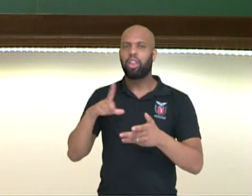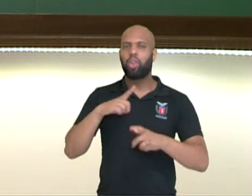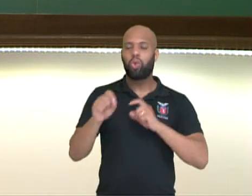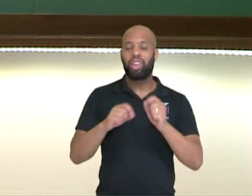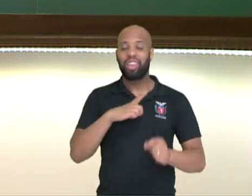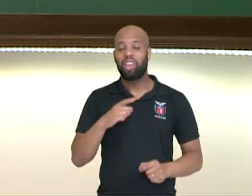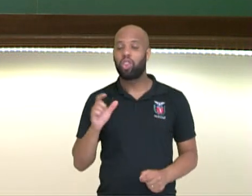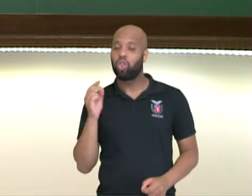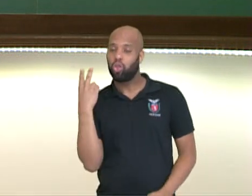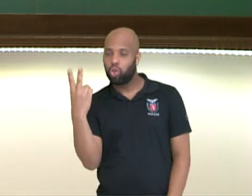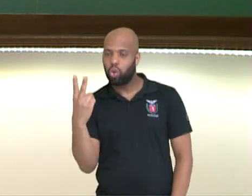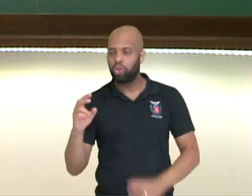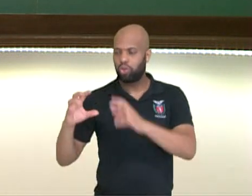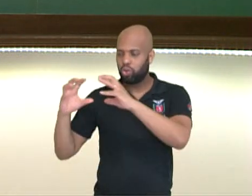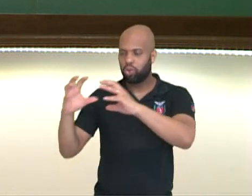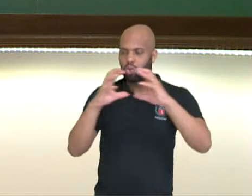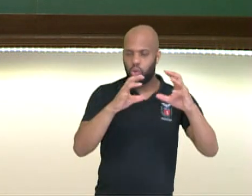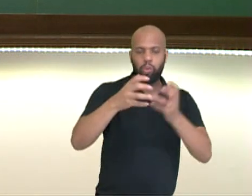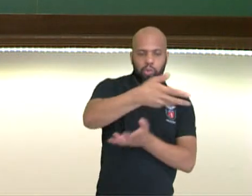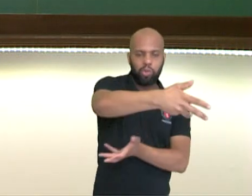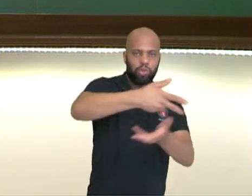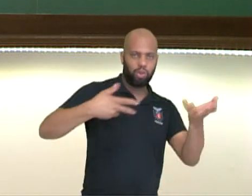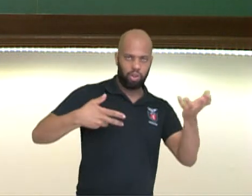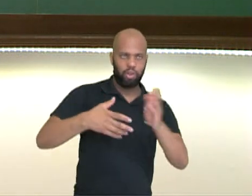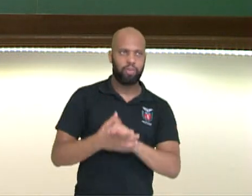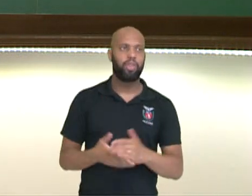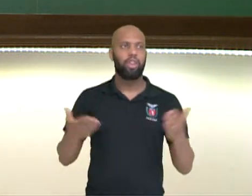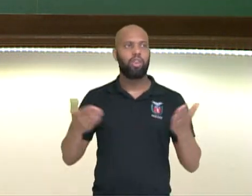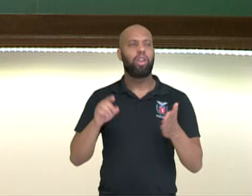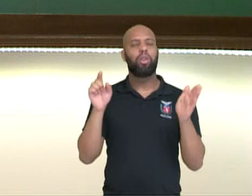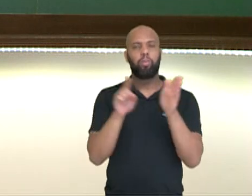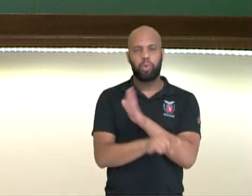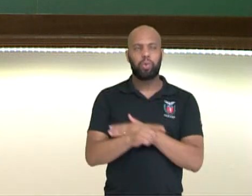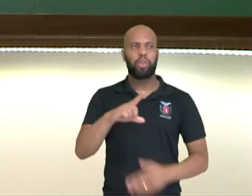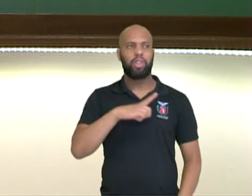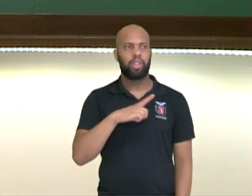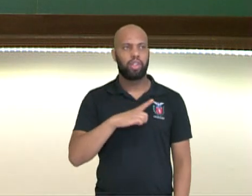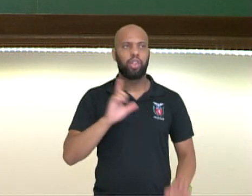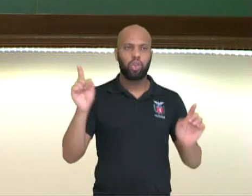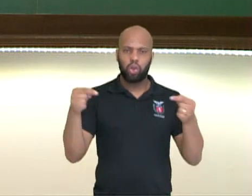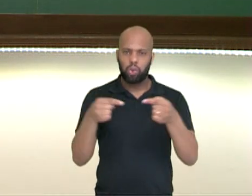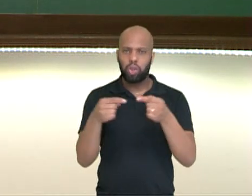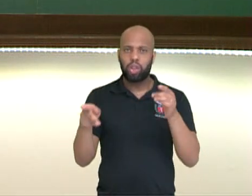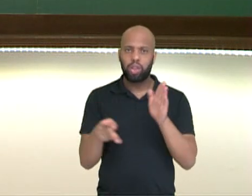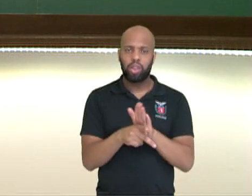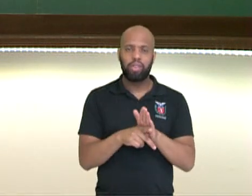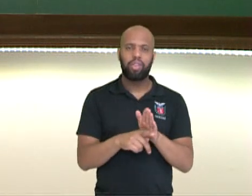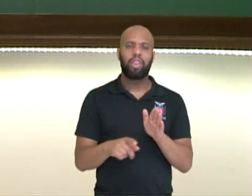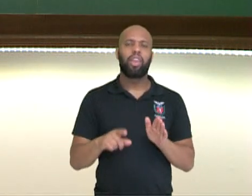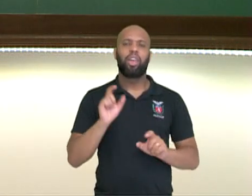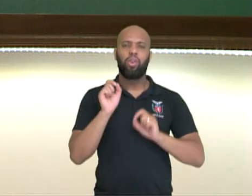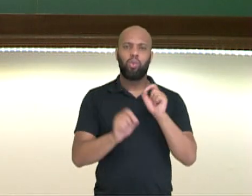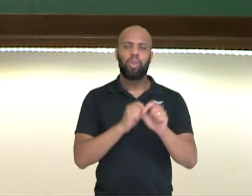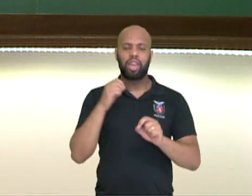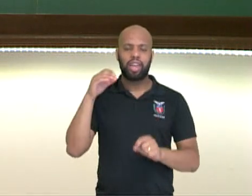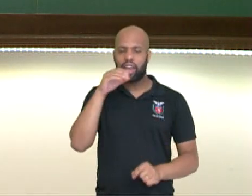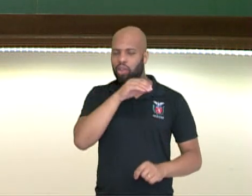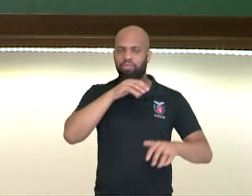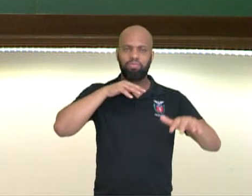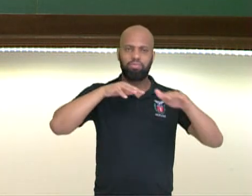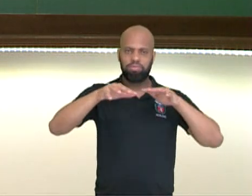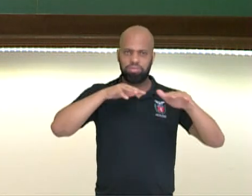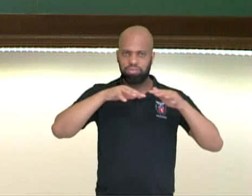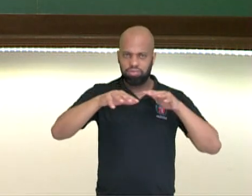corpo. Ok? Vamos ao exercício? De acordo com a termodinâmica, mais especificamente, os conceitos